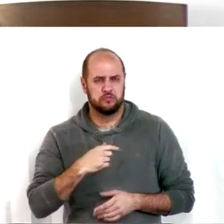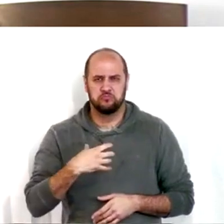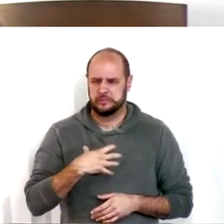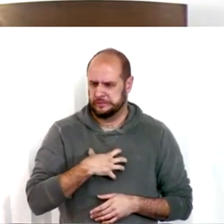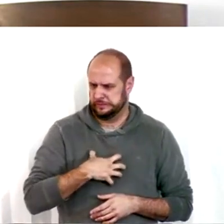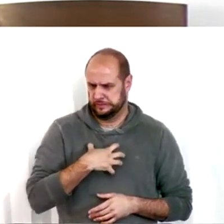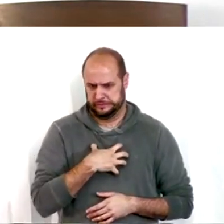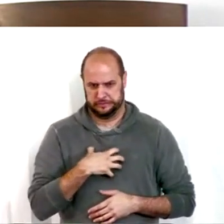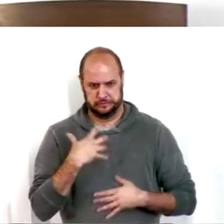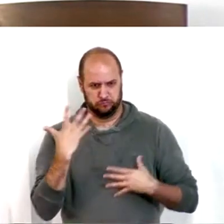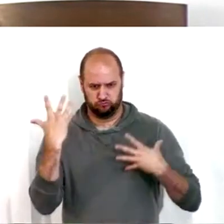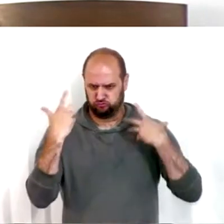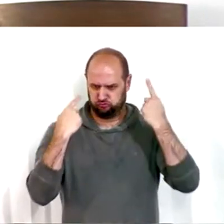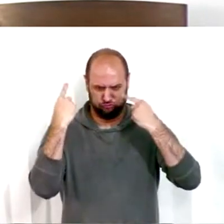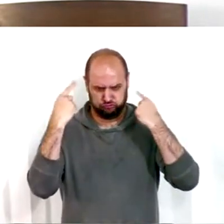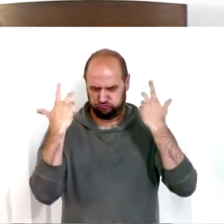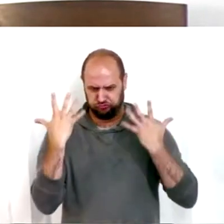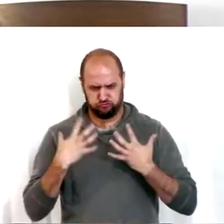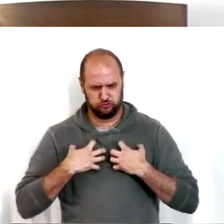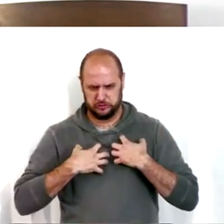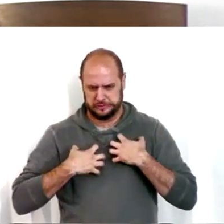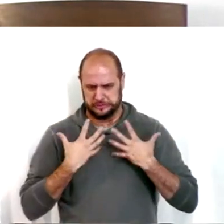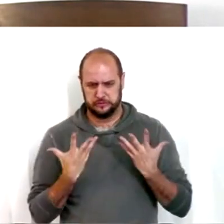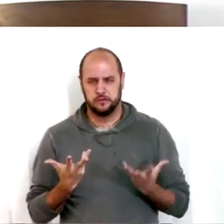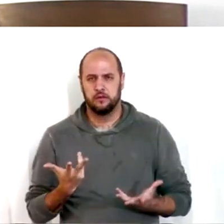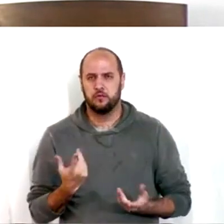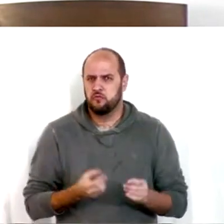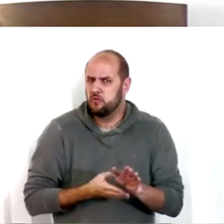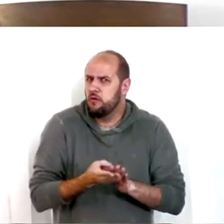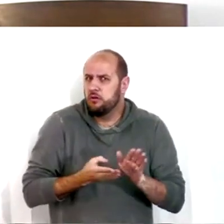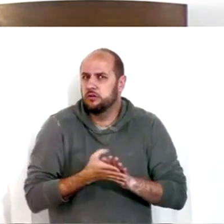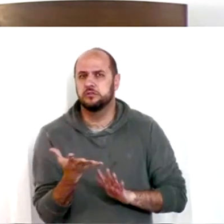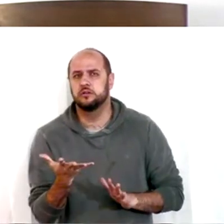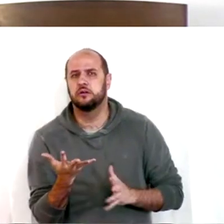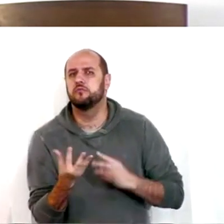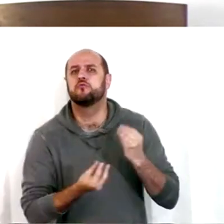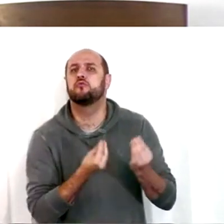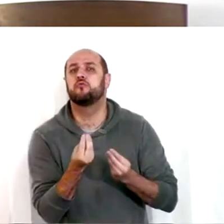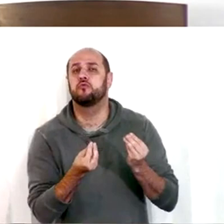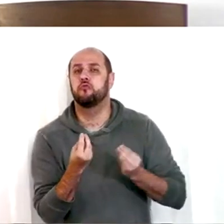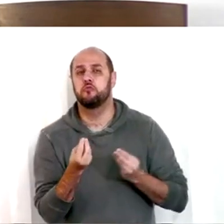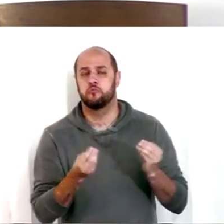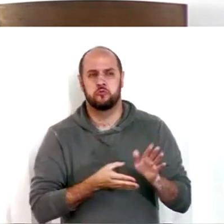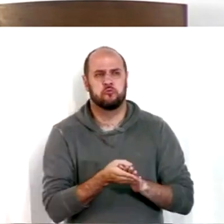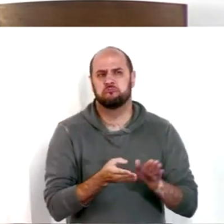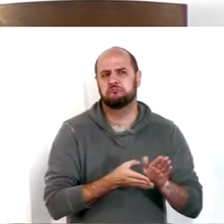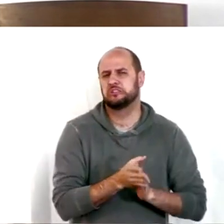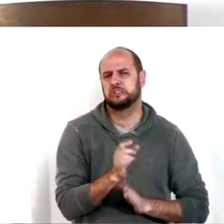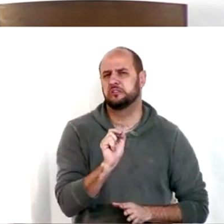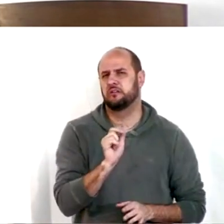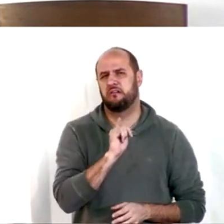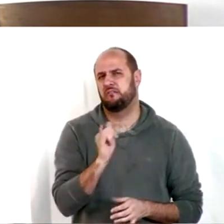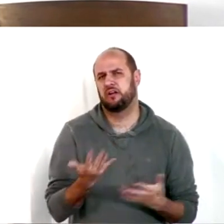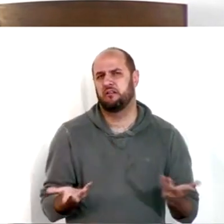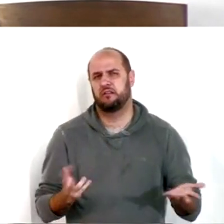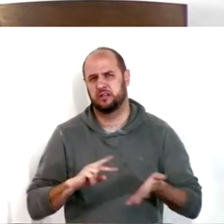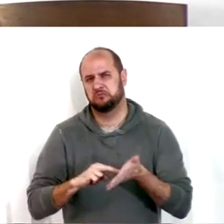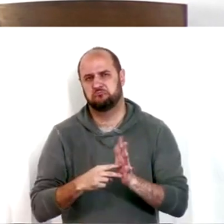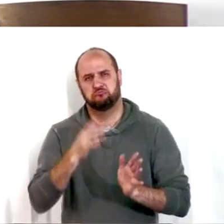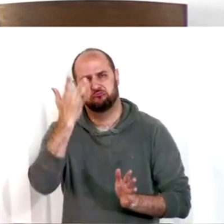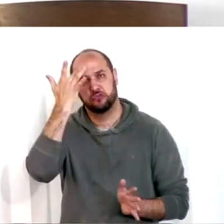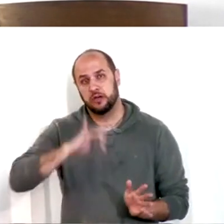pouco confusos com este conselho e com a aplicação deste conselho por Rute.